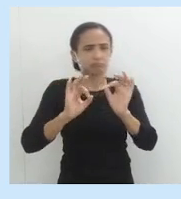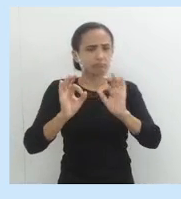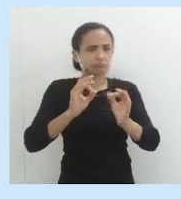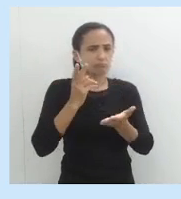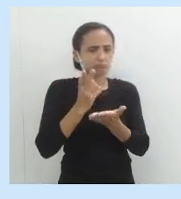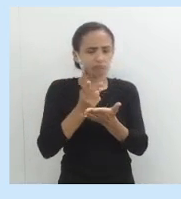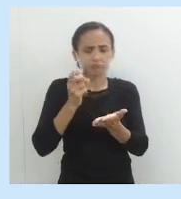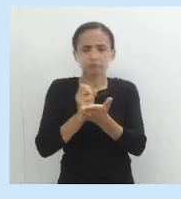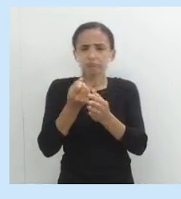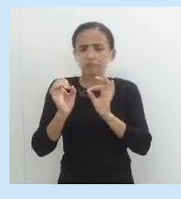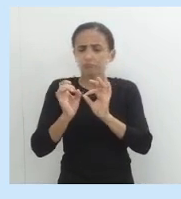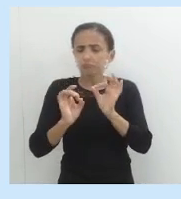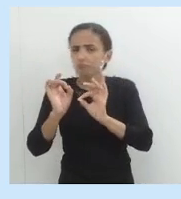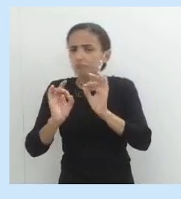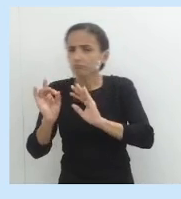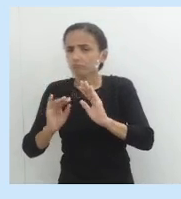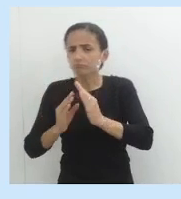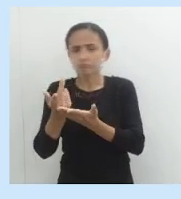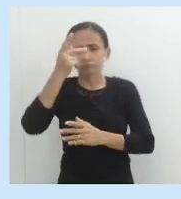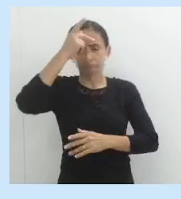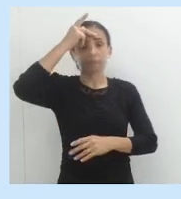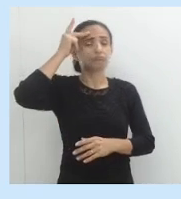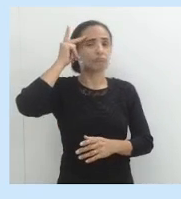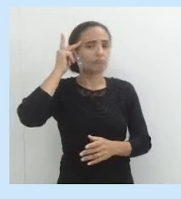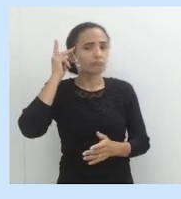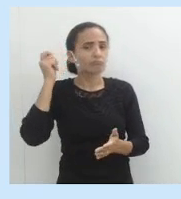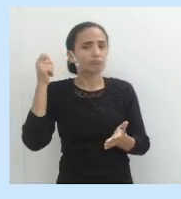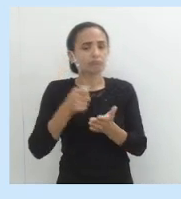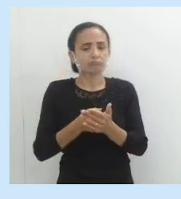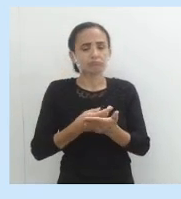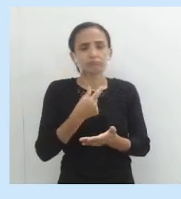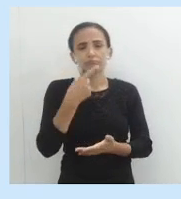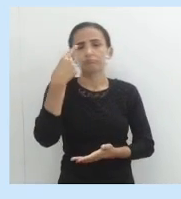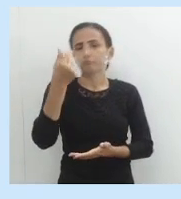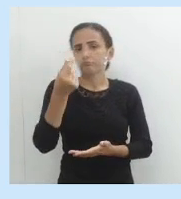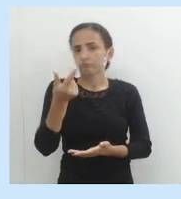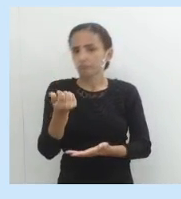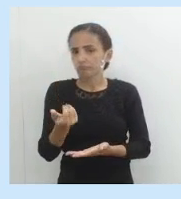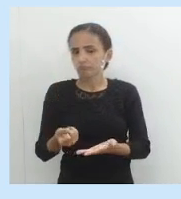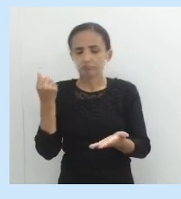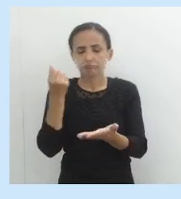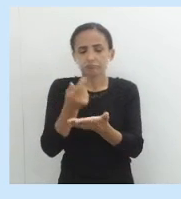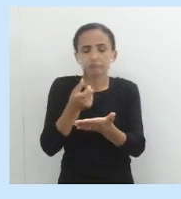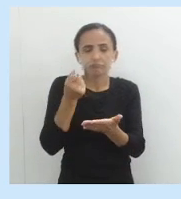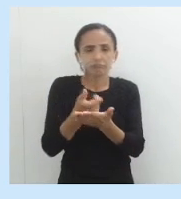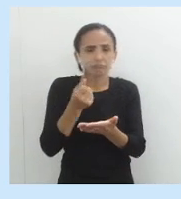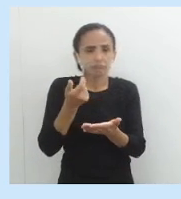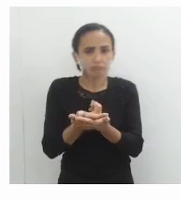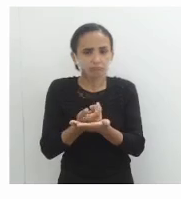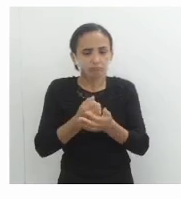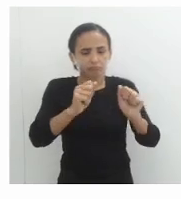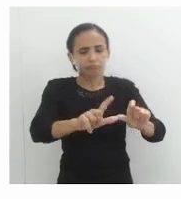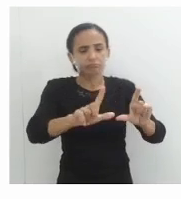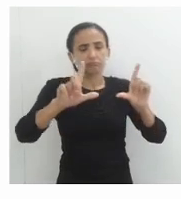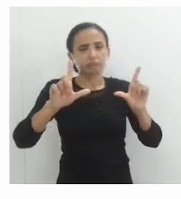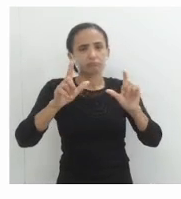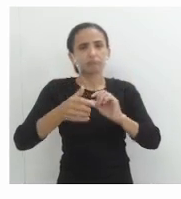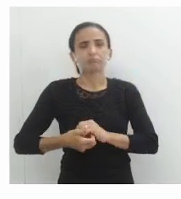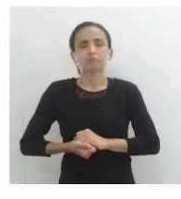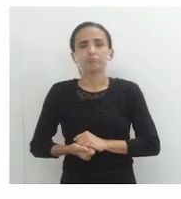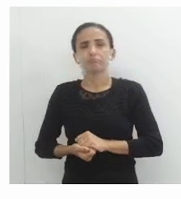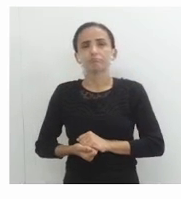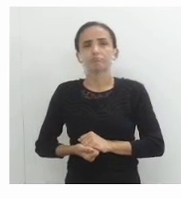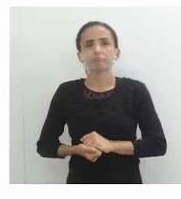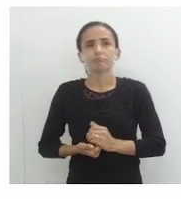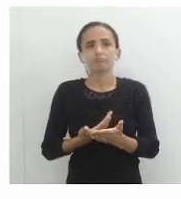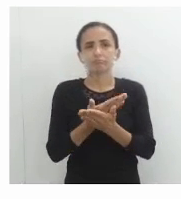mercenário justamente era aquele pessoa que patrocinava as artes, né? Patrocinava algum artista. A elite